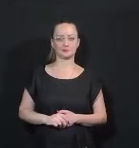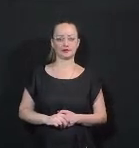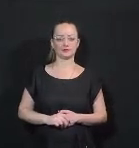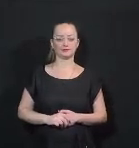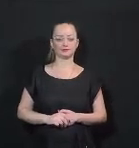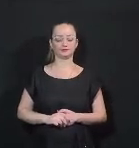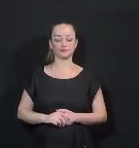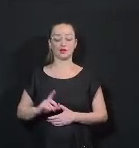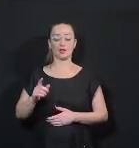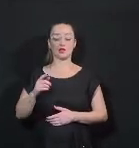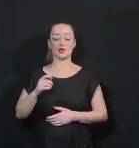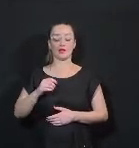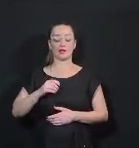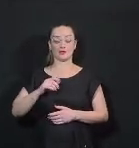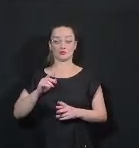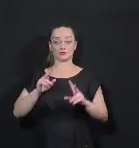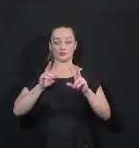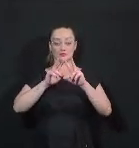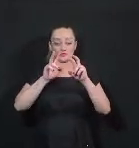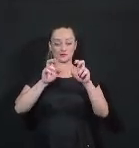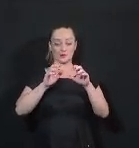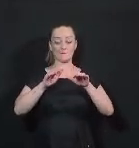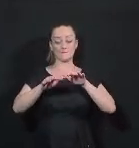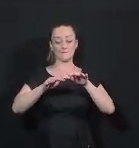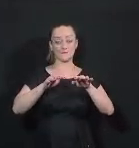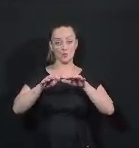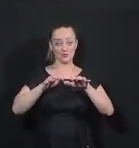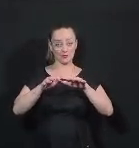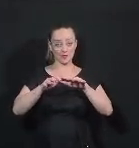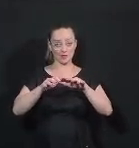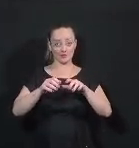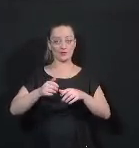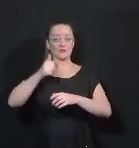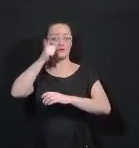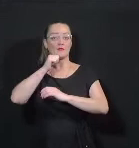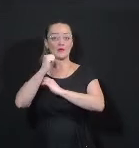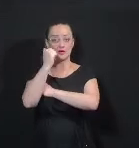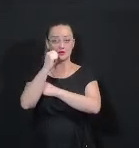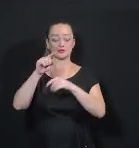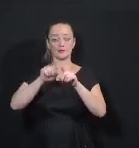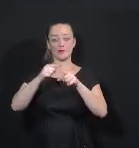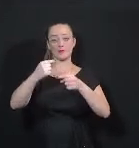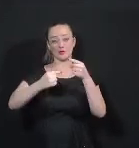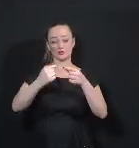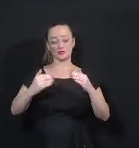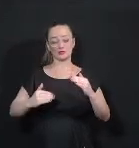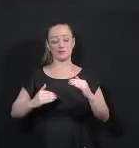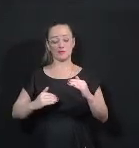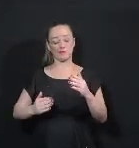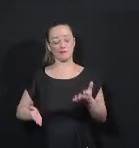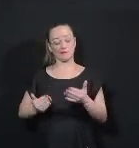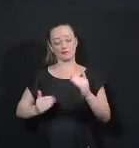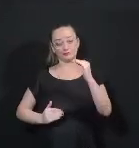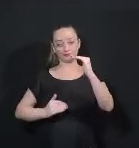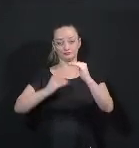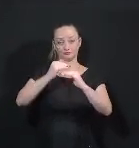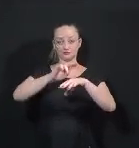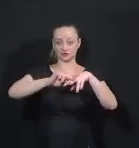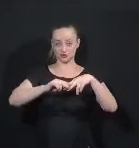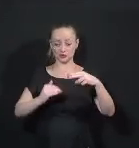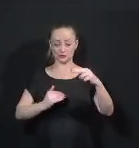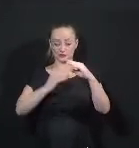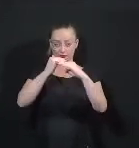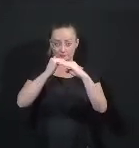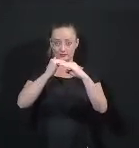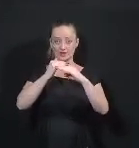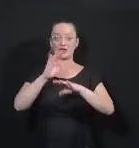fala movimentos feministas e políticas de promoção da igualdade de gênero, nós muitas